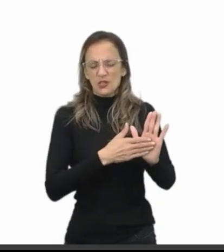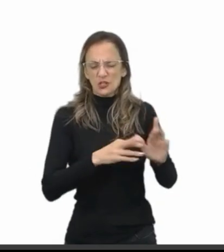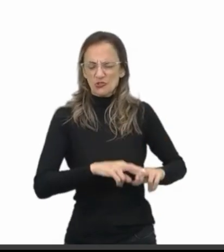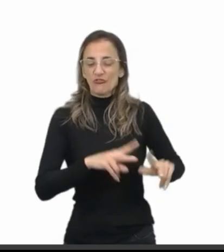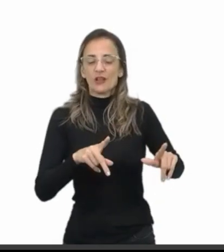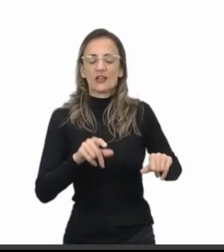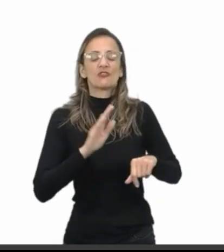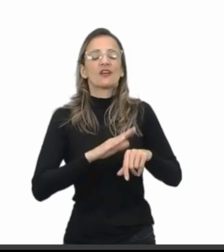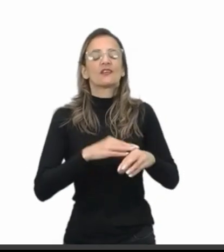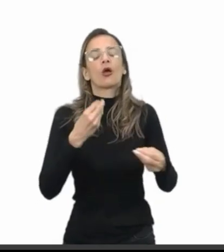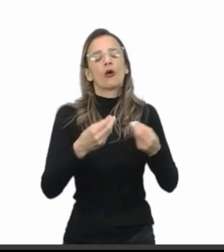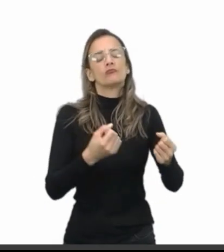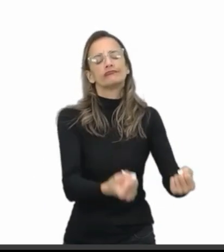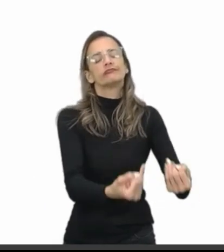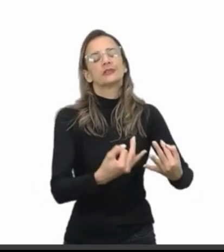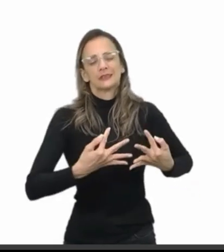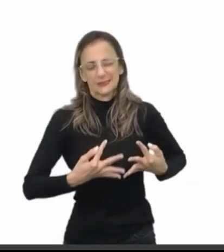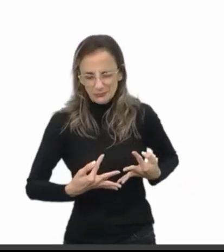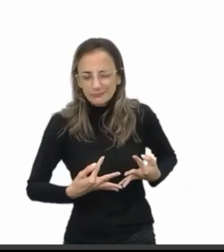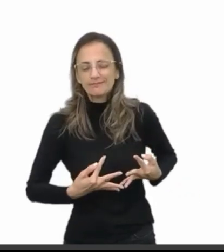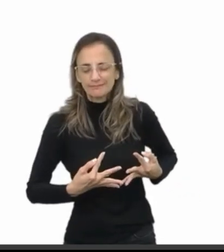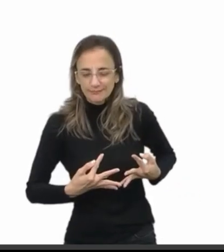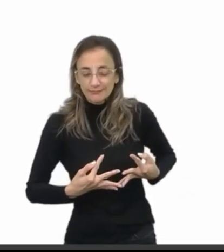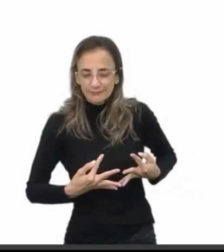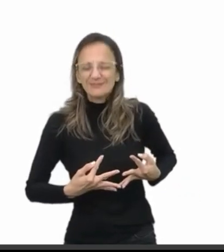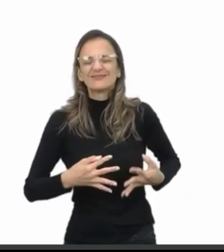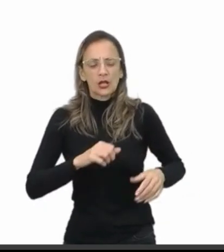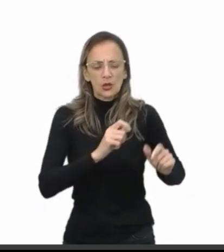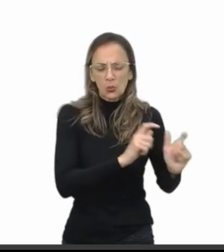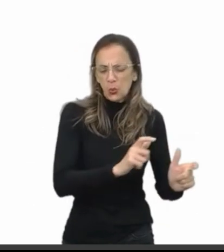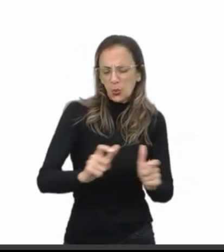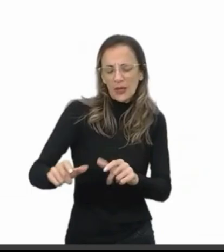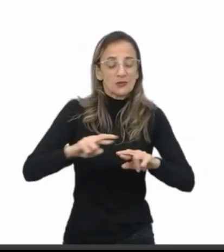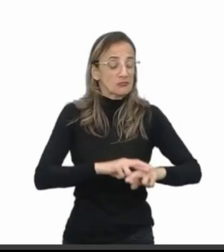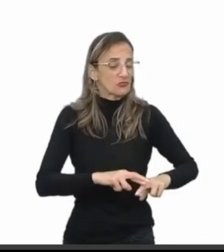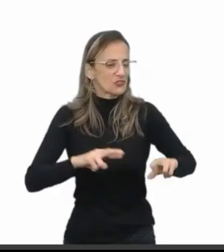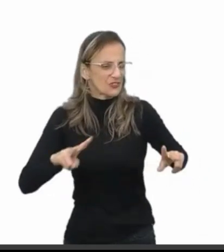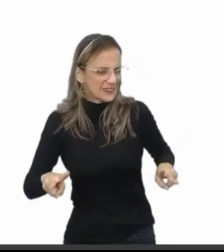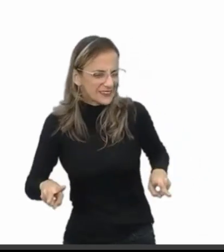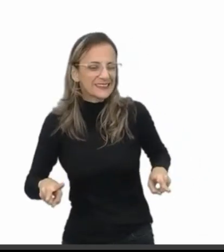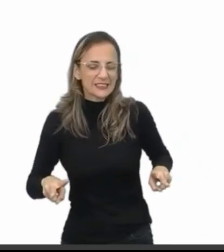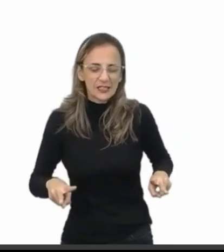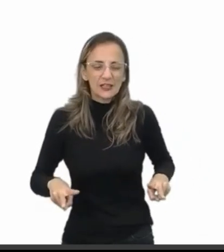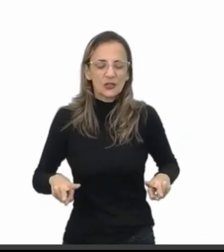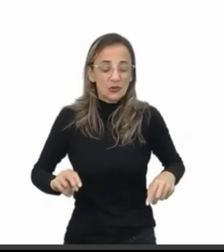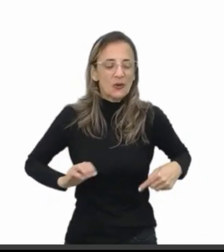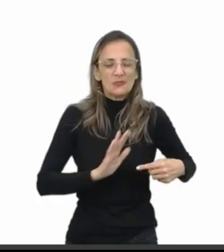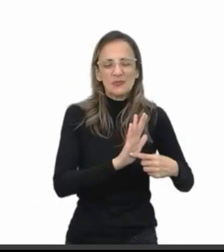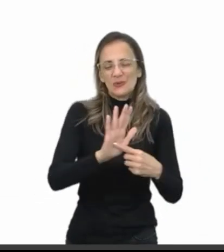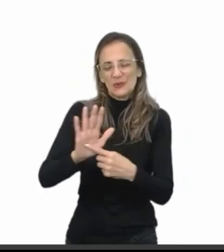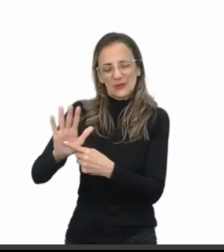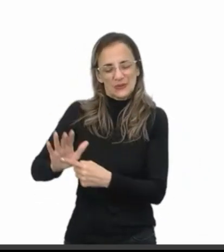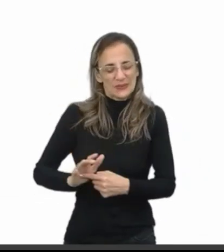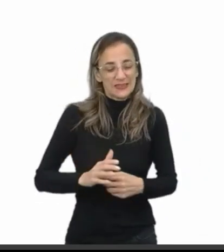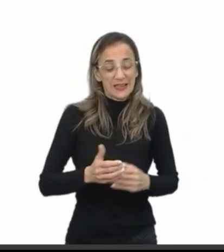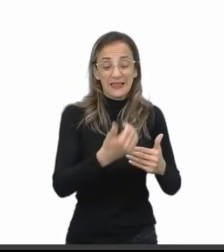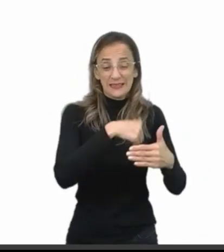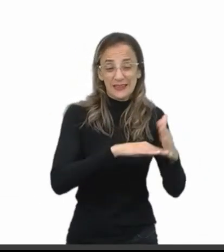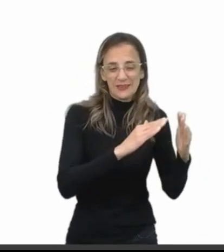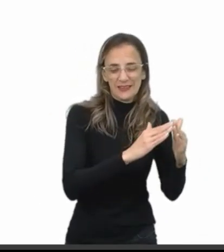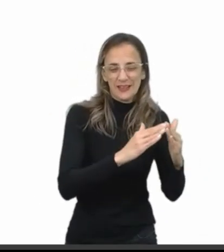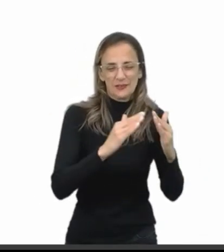aplicar essa ideia, o que a gente poderia fazer de diferente em outros ambientes. E aí a gente pode, de repente, fazer uma exposição dos protótipos pela escola, utilizá-lo